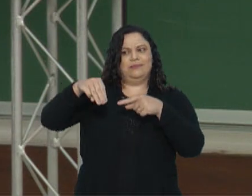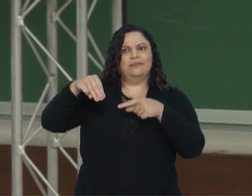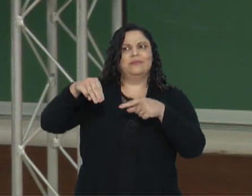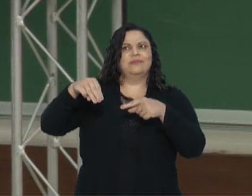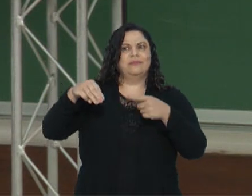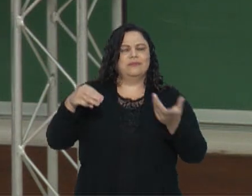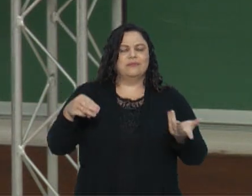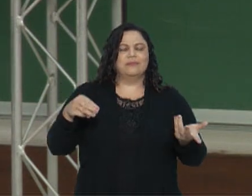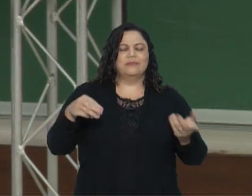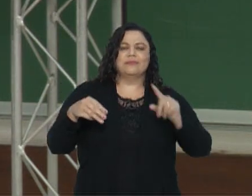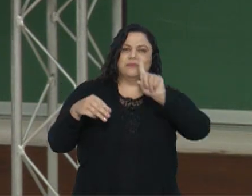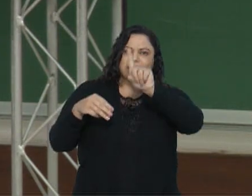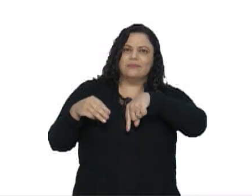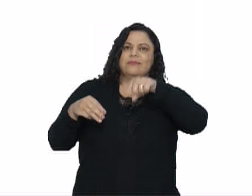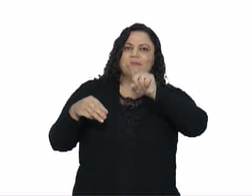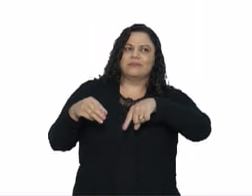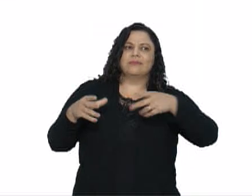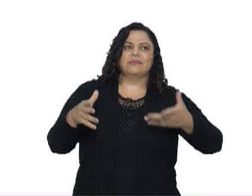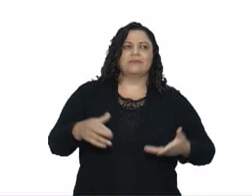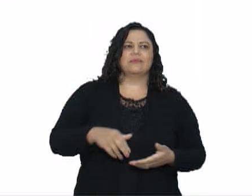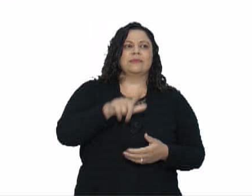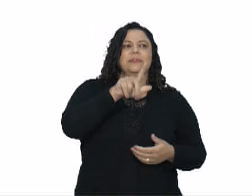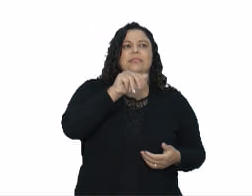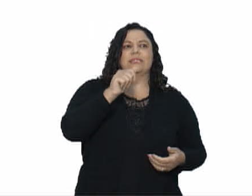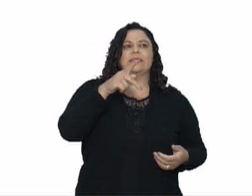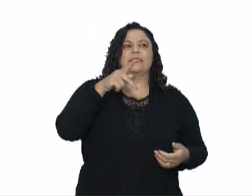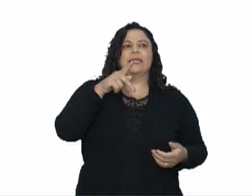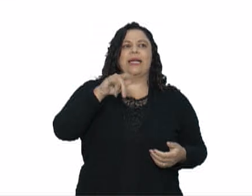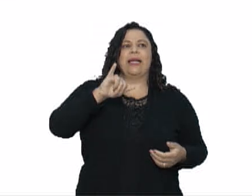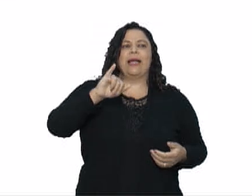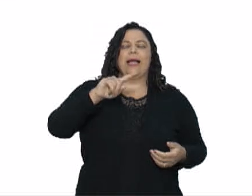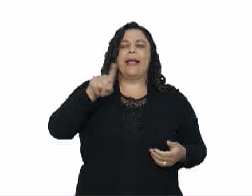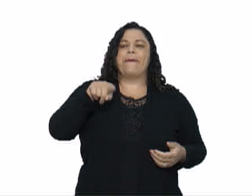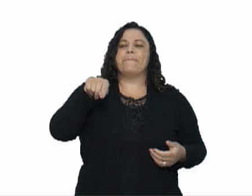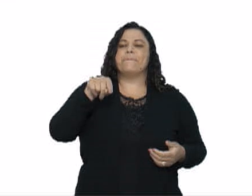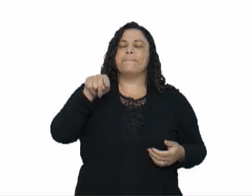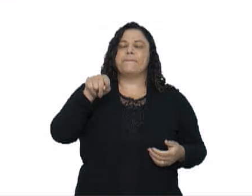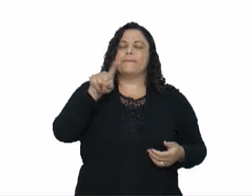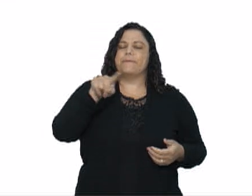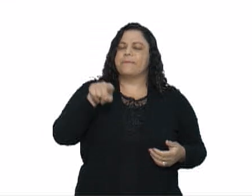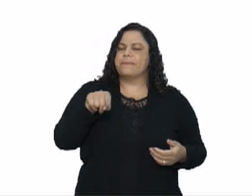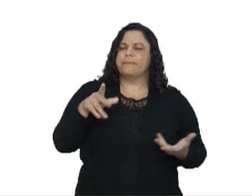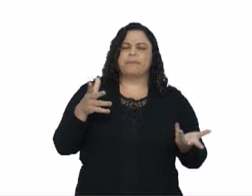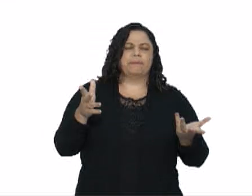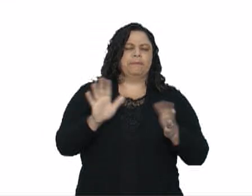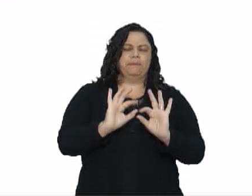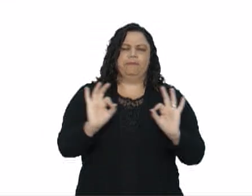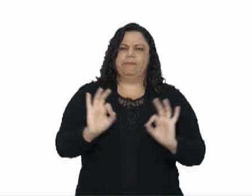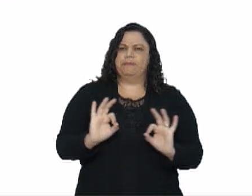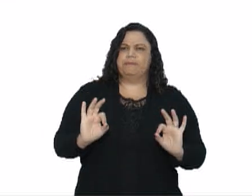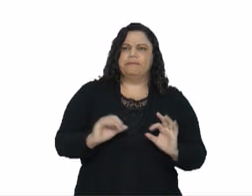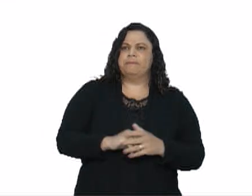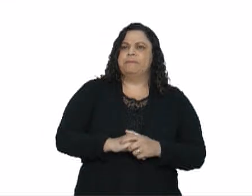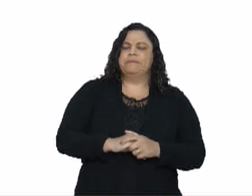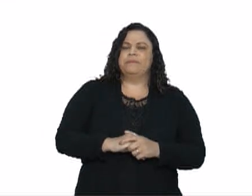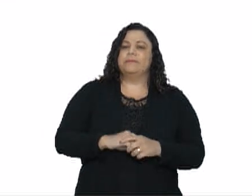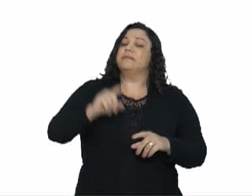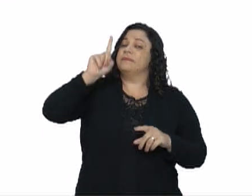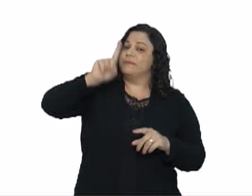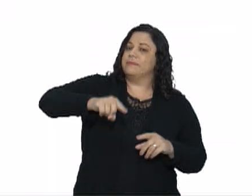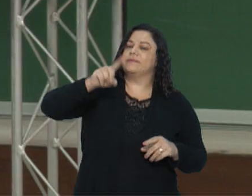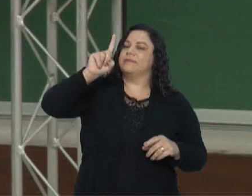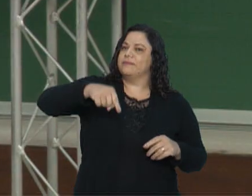Álbum, levou acentuação. Lápis, aguda, grave. Não terminou em N nem S, vamos